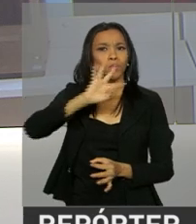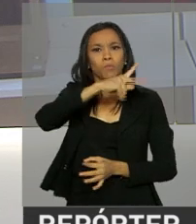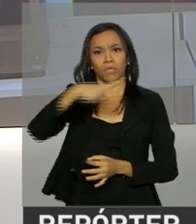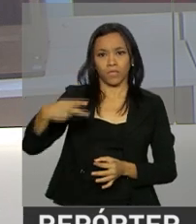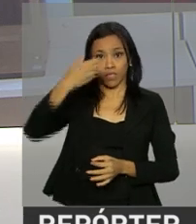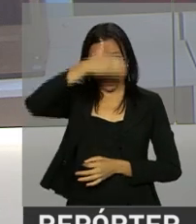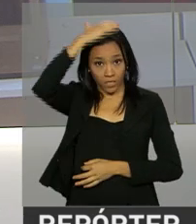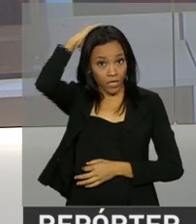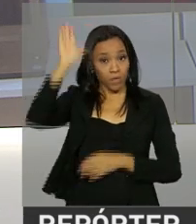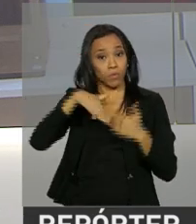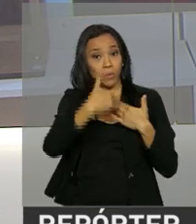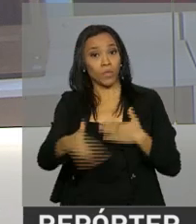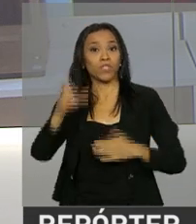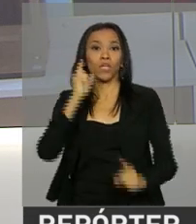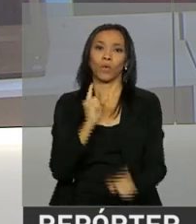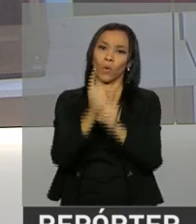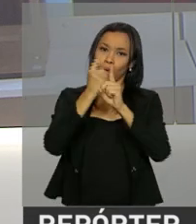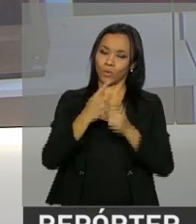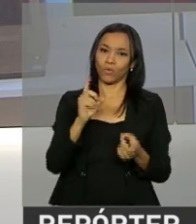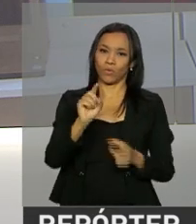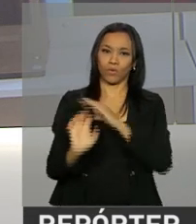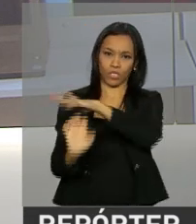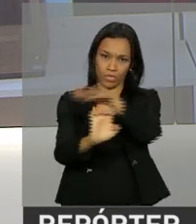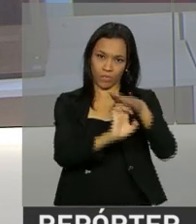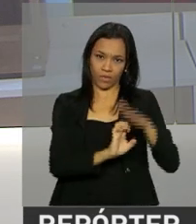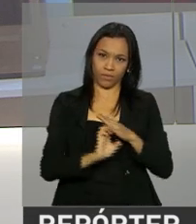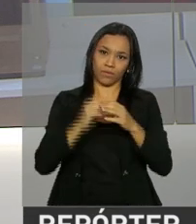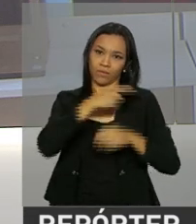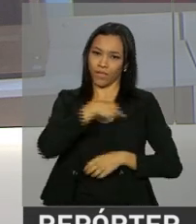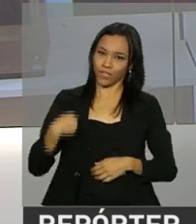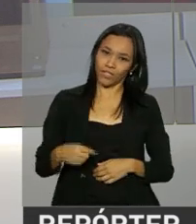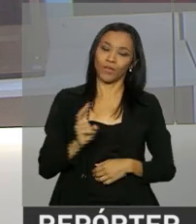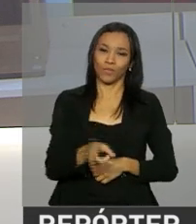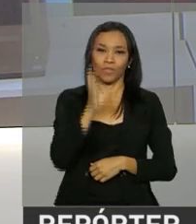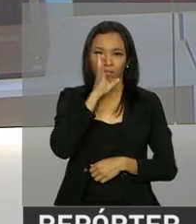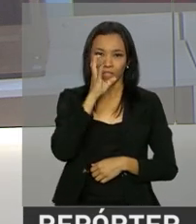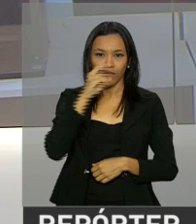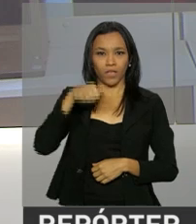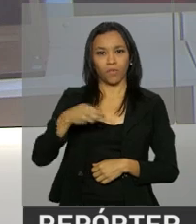Michel Temer durante encontro empresarial em Xangai, na China. Continue com a